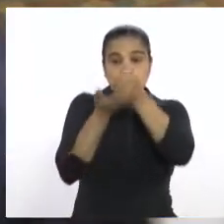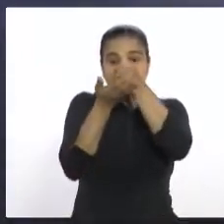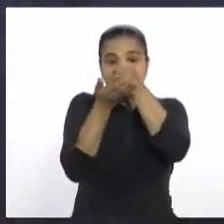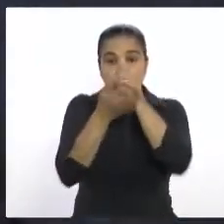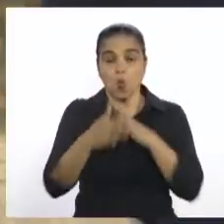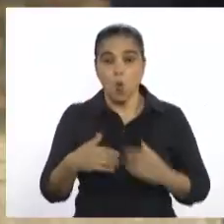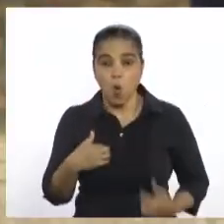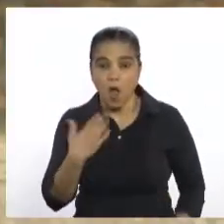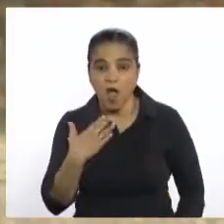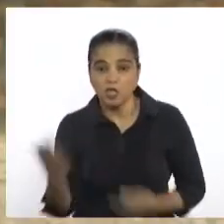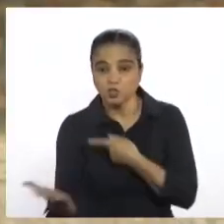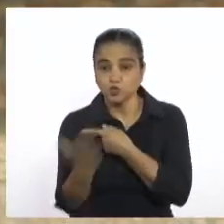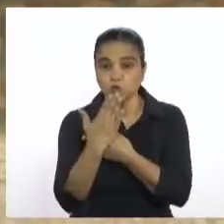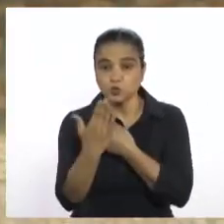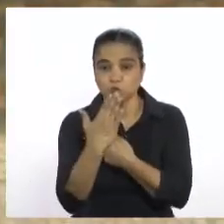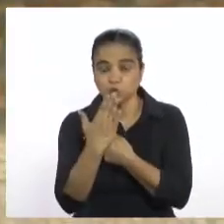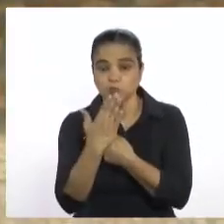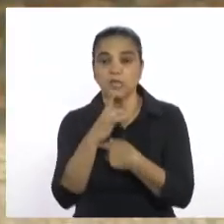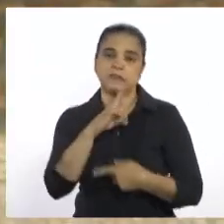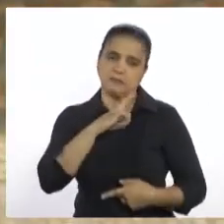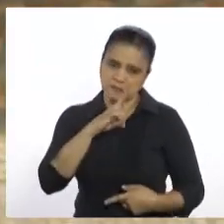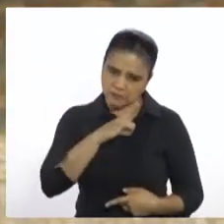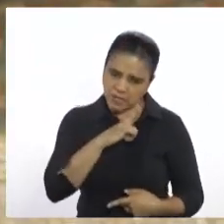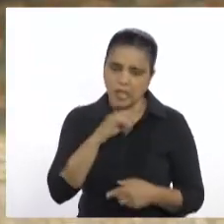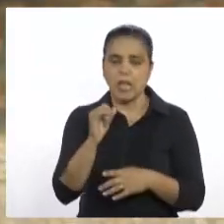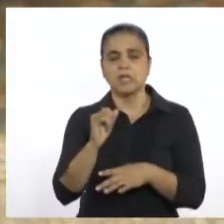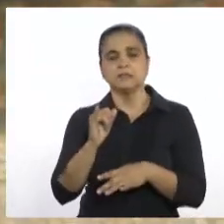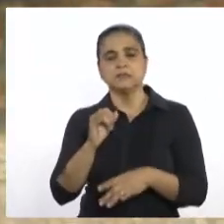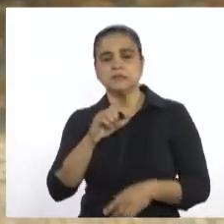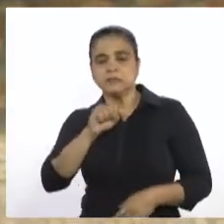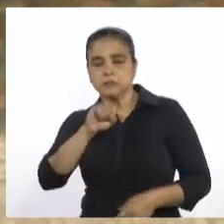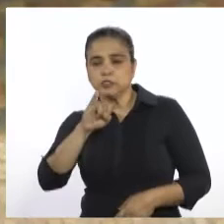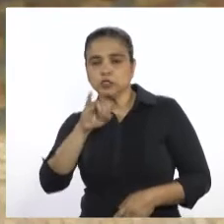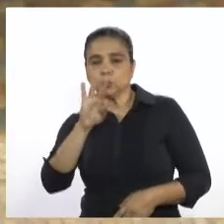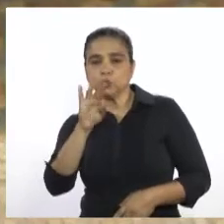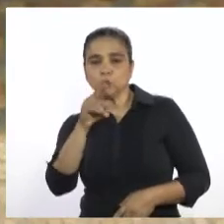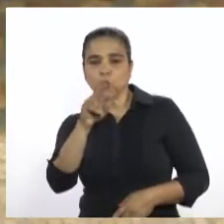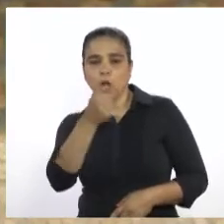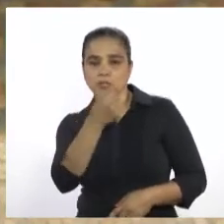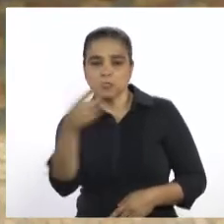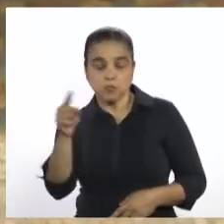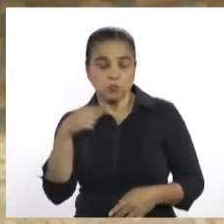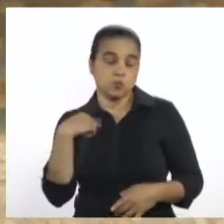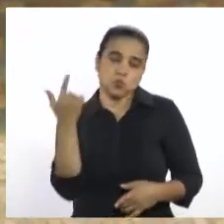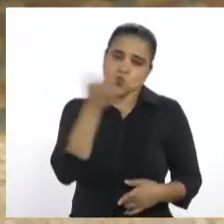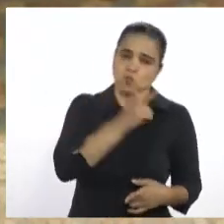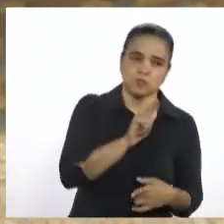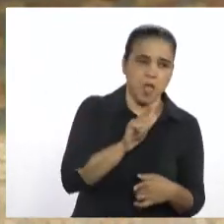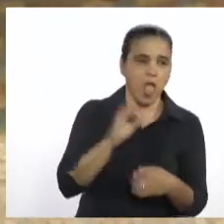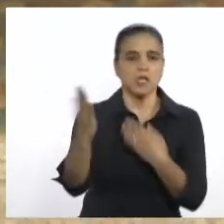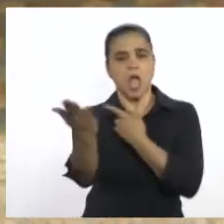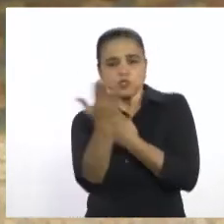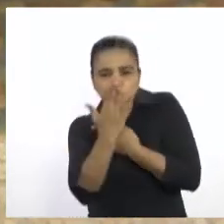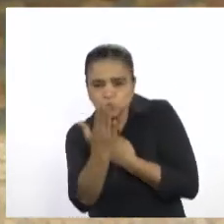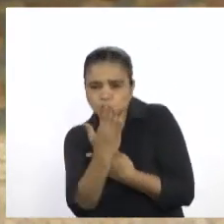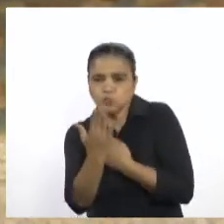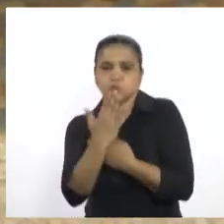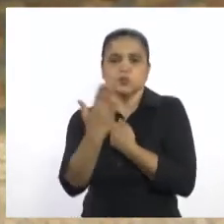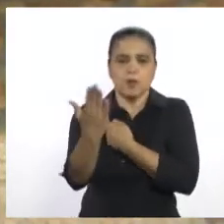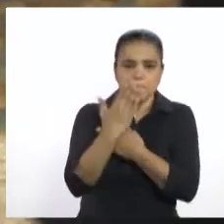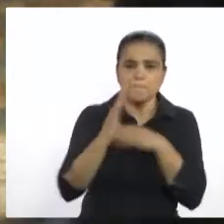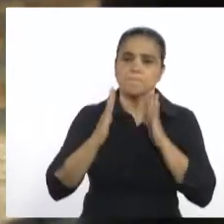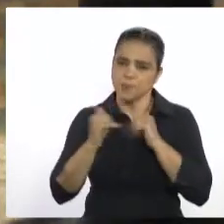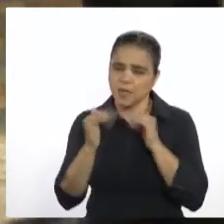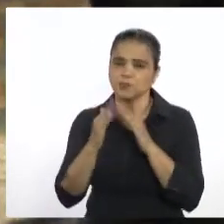simples. Quando existem situações que o município não está conseguindo, se pede socorro. Aí vamos buscar recurso no